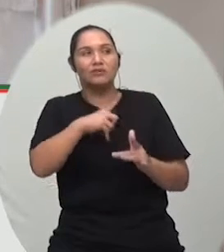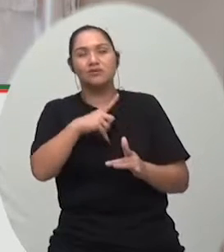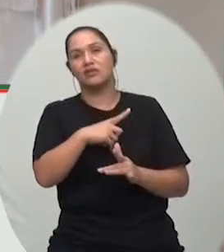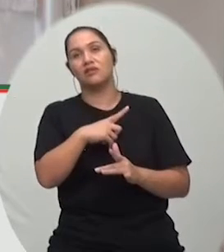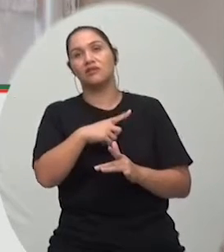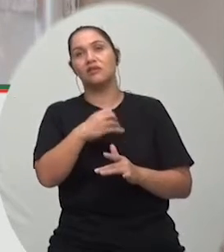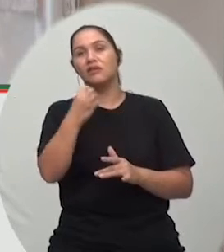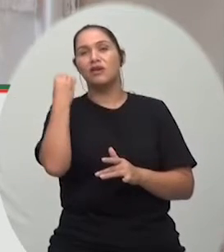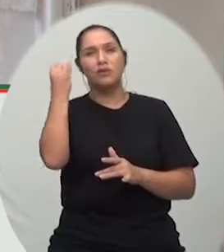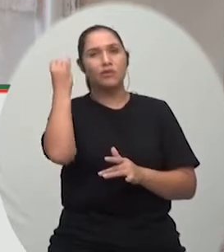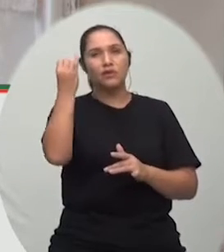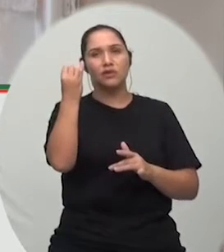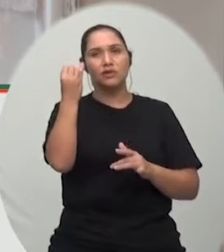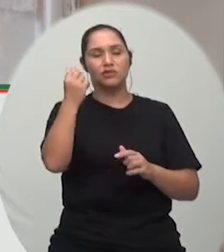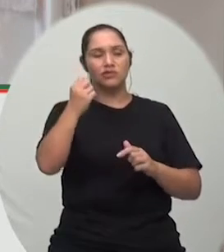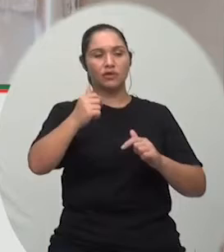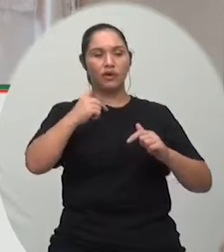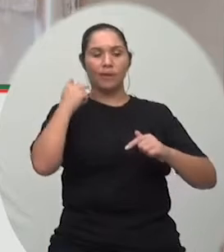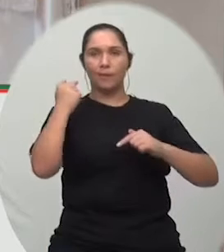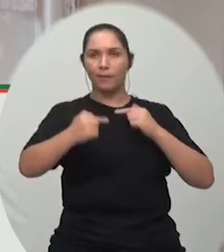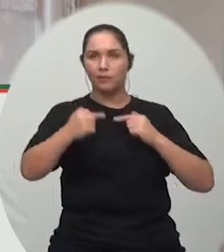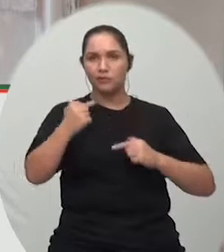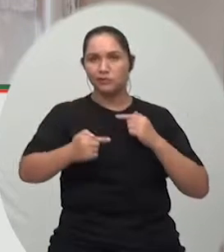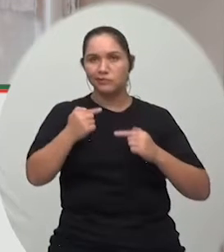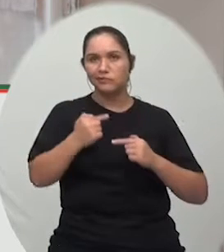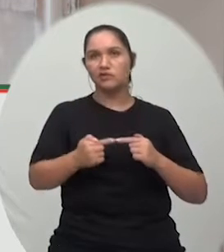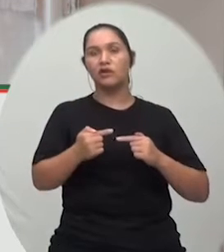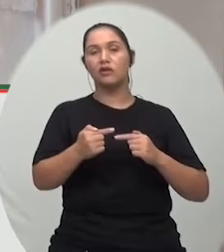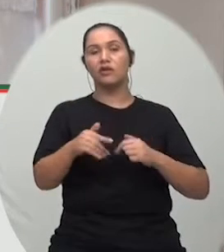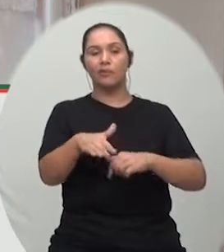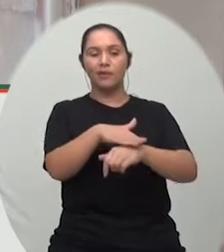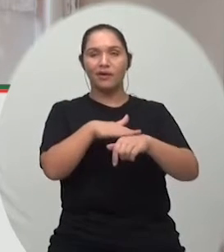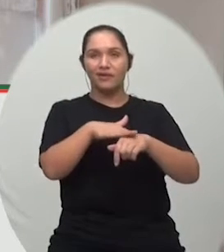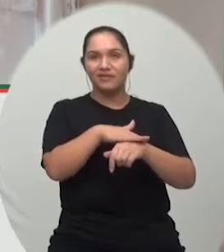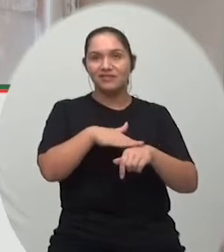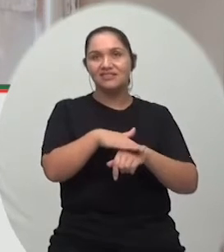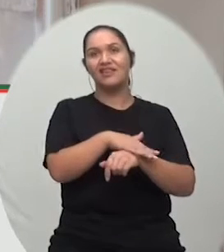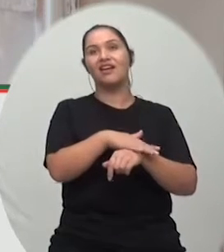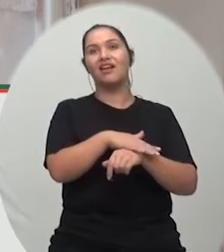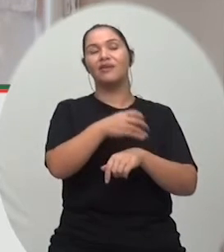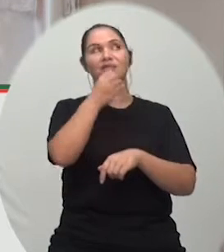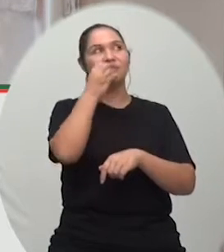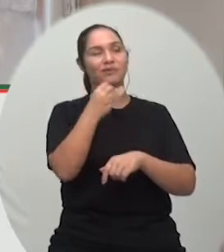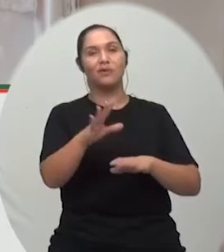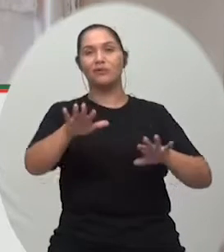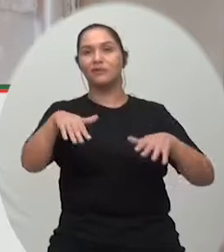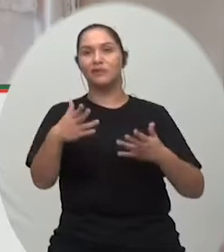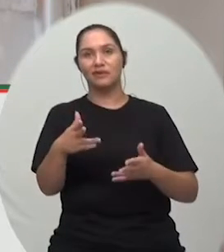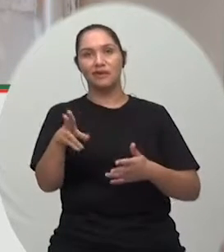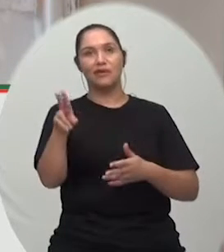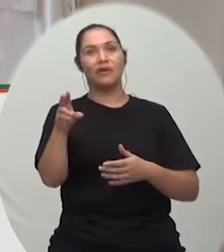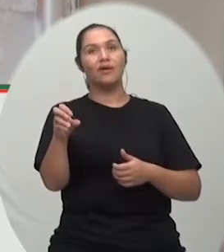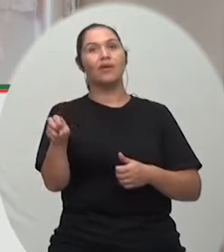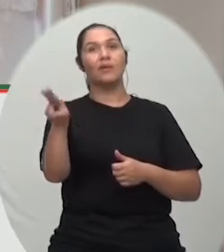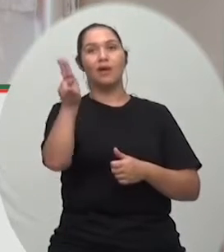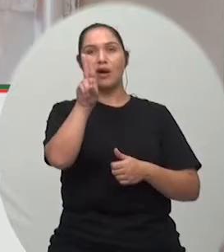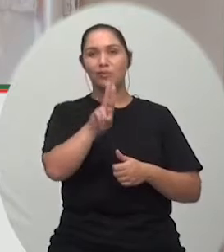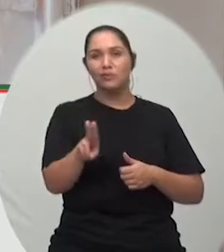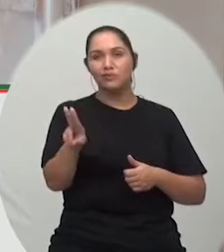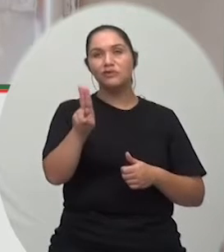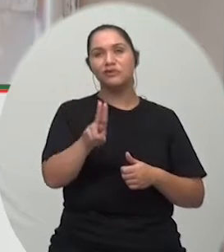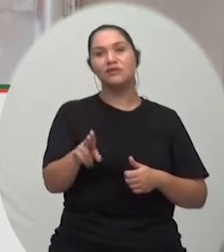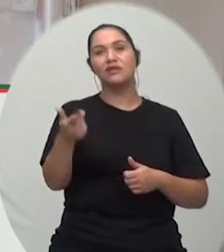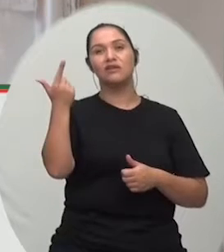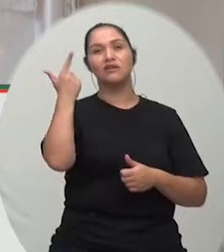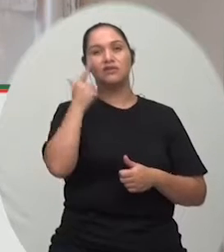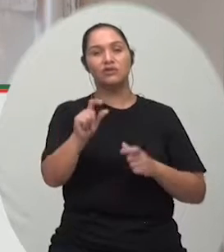discutir, dialogar, interagir, sugerir. Então, a universidade, que ela tem as portas abertas para o